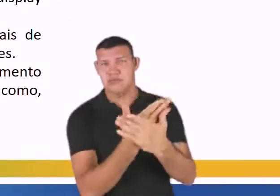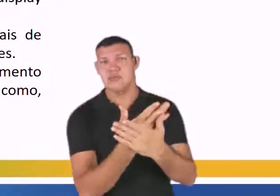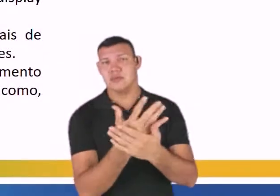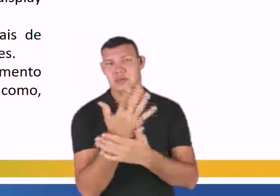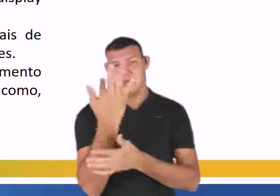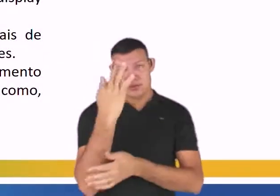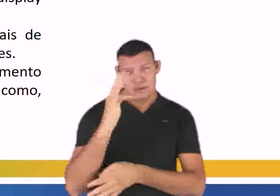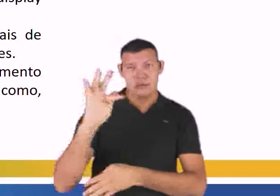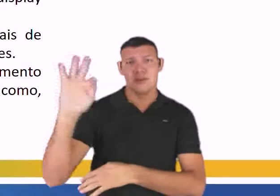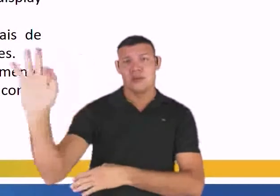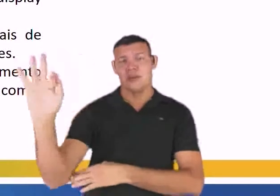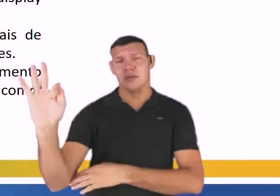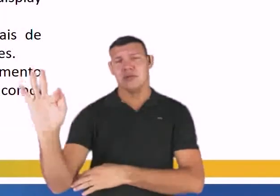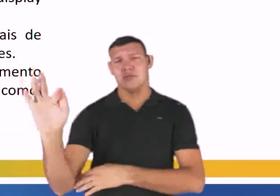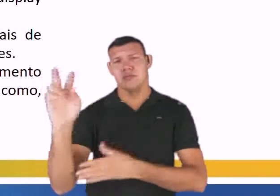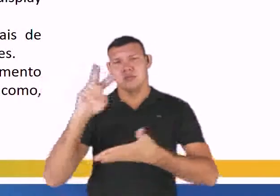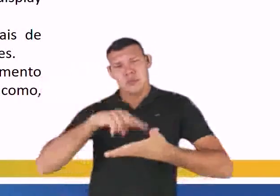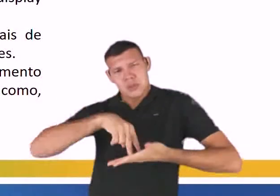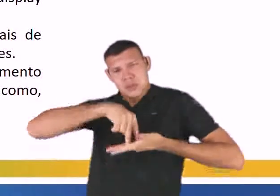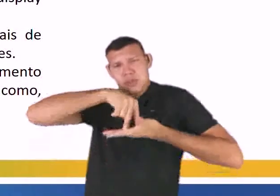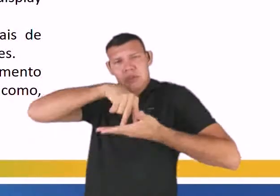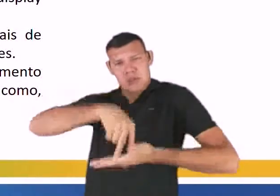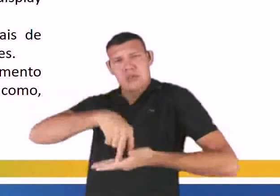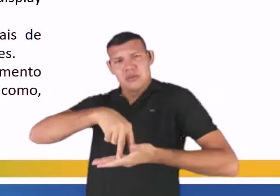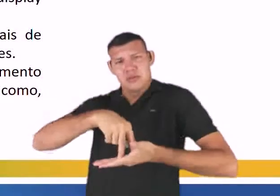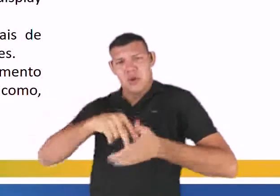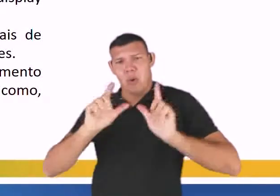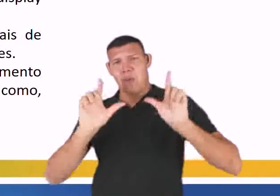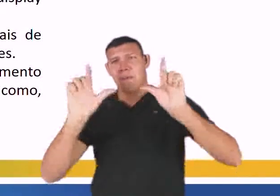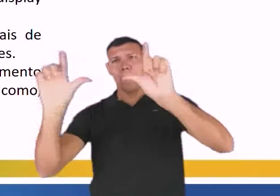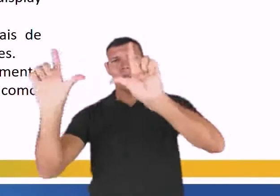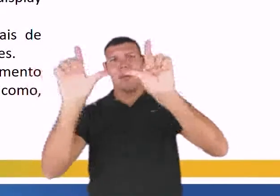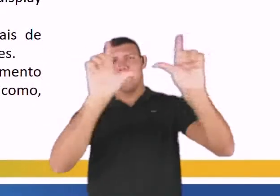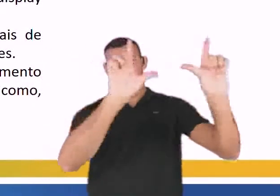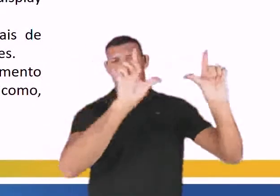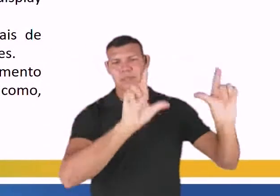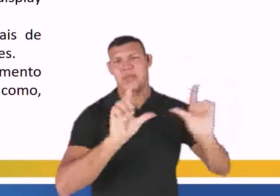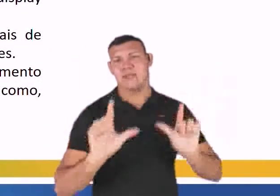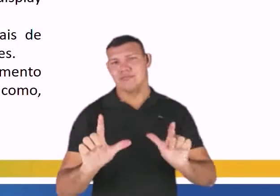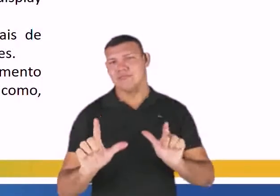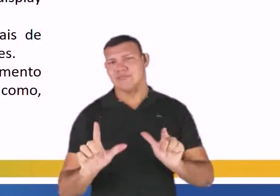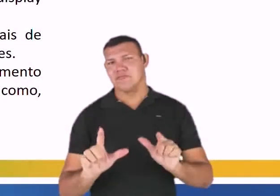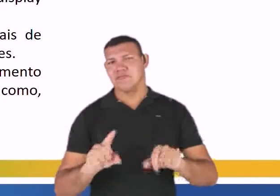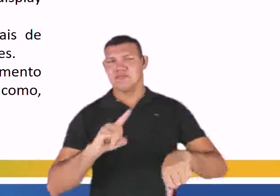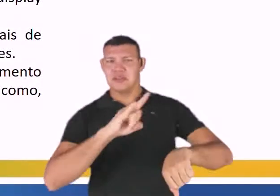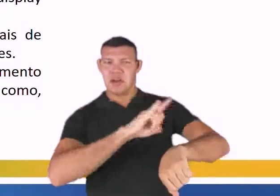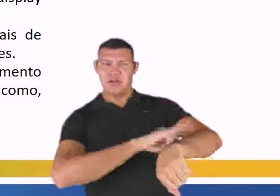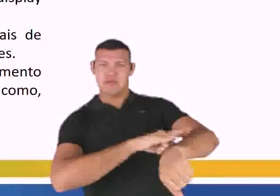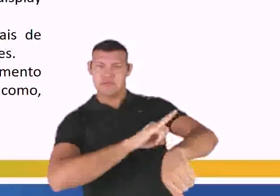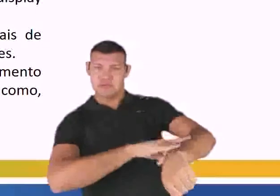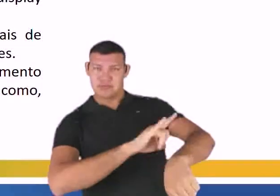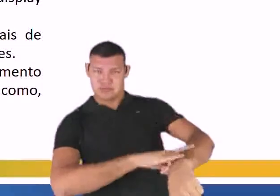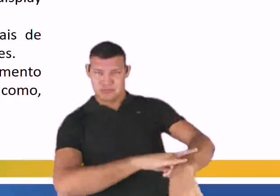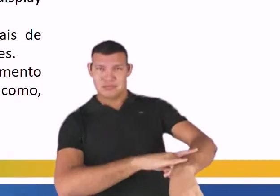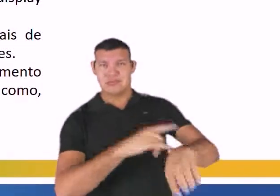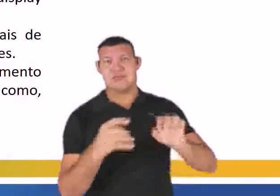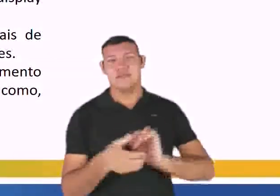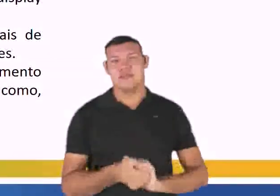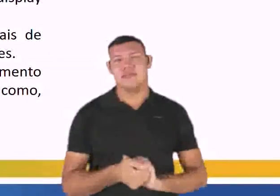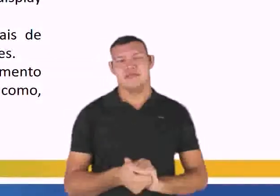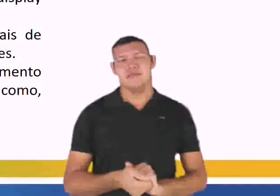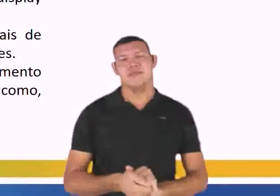se há um posicionamento de placas de identificação, aquelas lá, por exemplo, do banheiro, né? Aquelas de